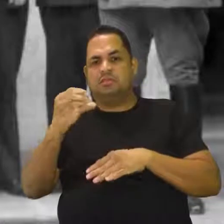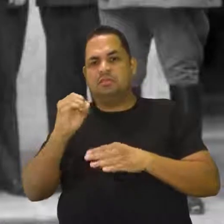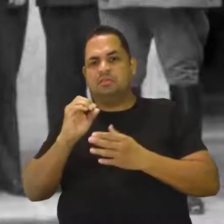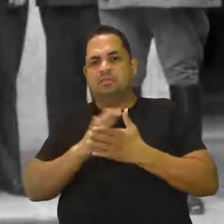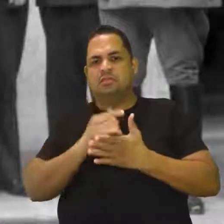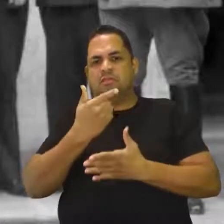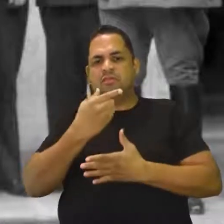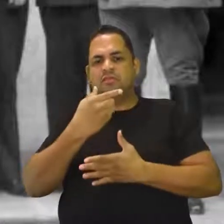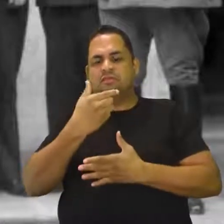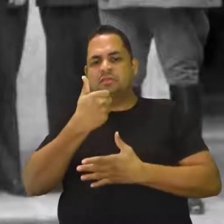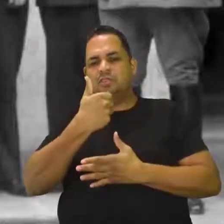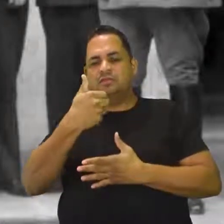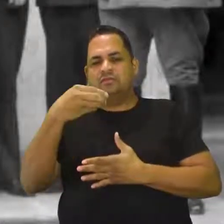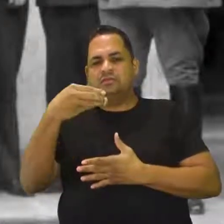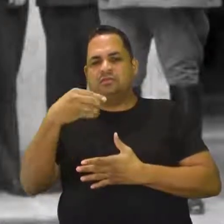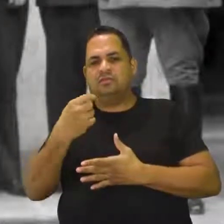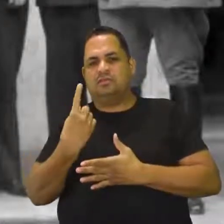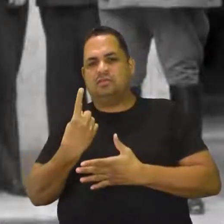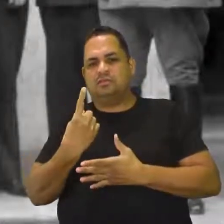1931,